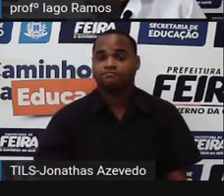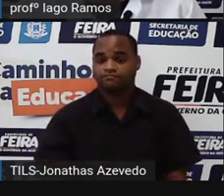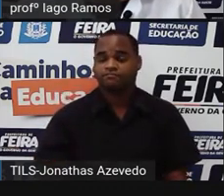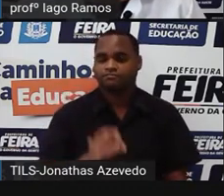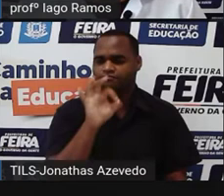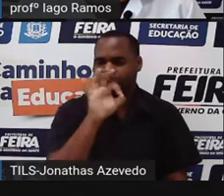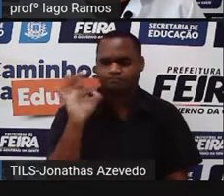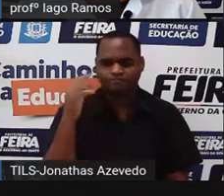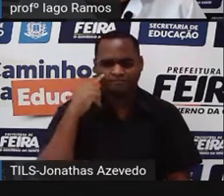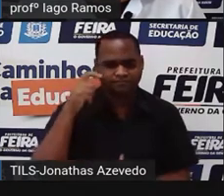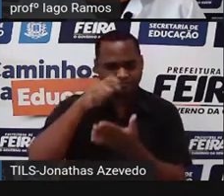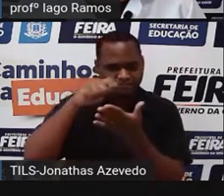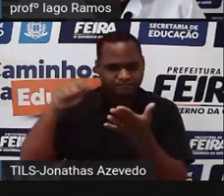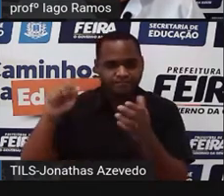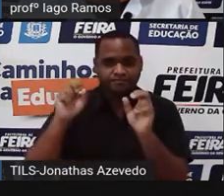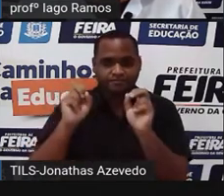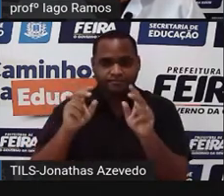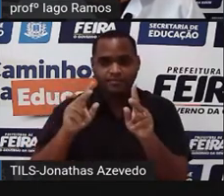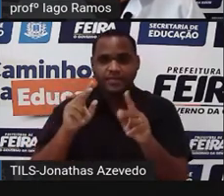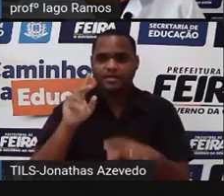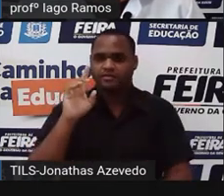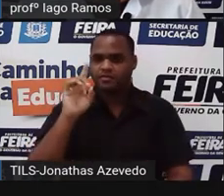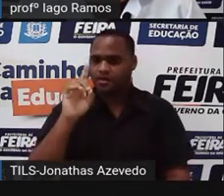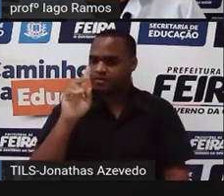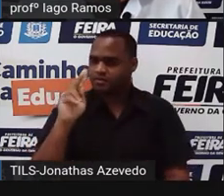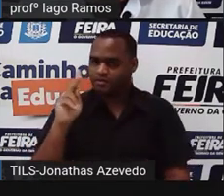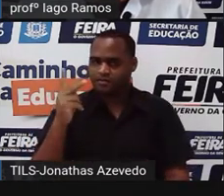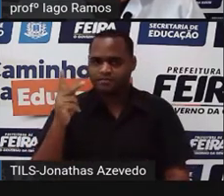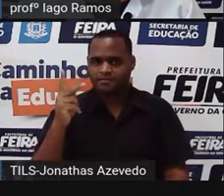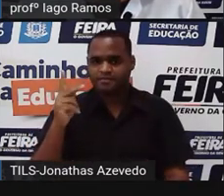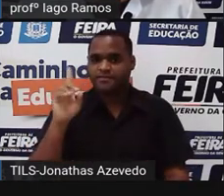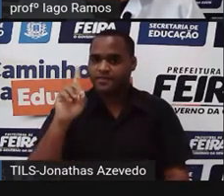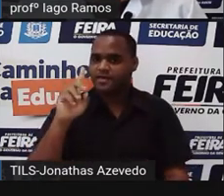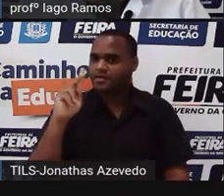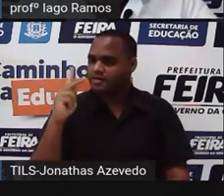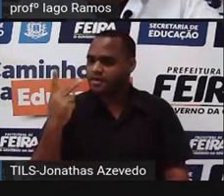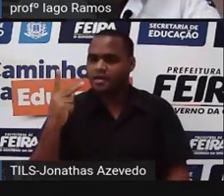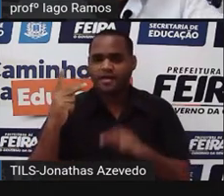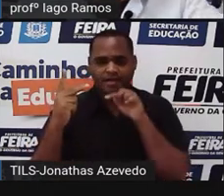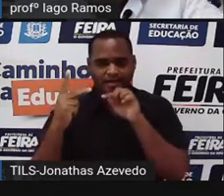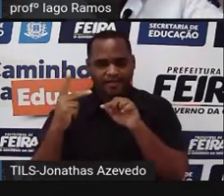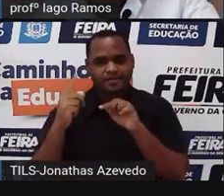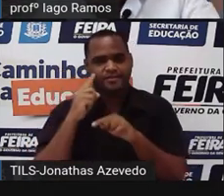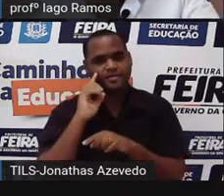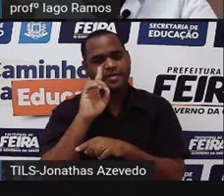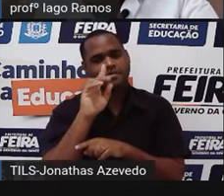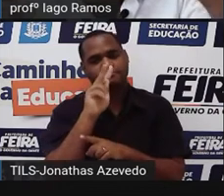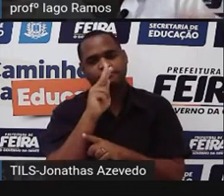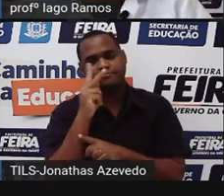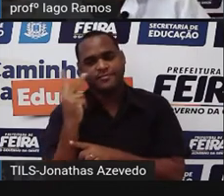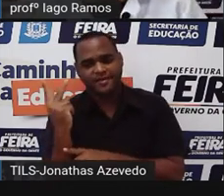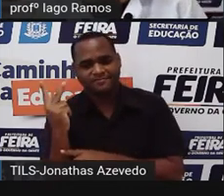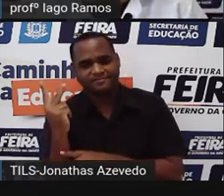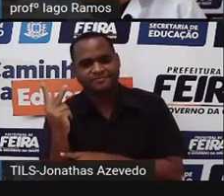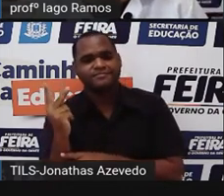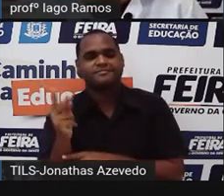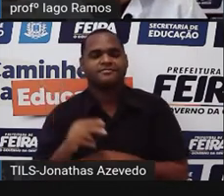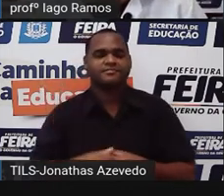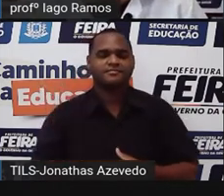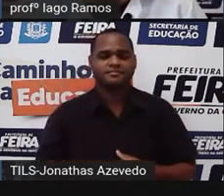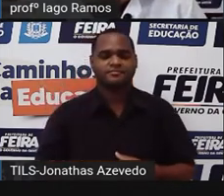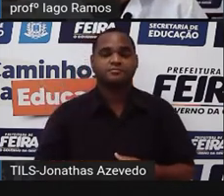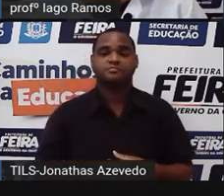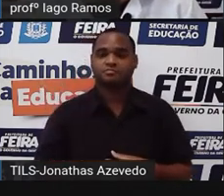Pronto, a gente vai escrever ali, ó, DH, tá bom? DH é o lado que vai de D até H, certo? É